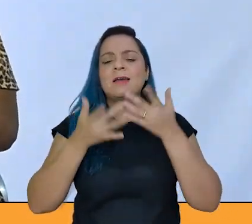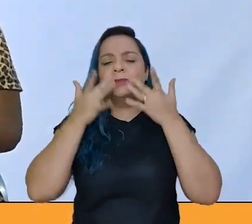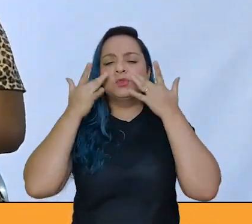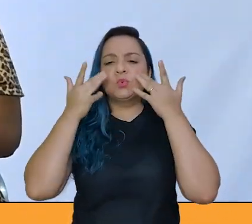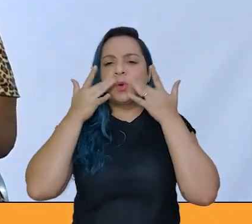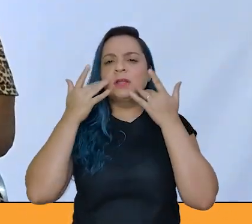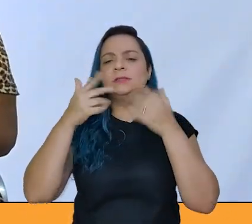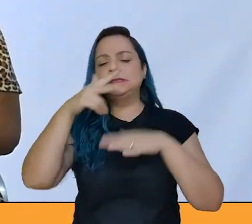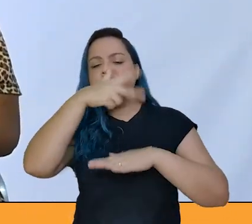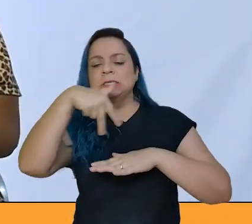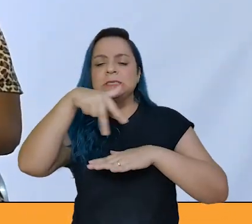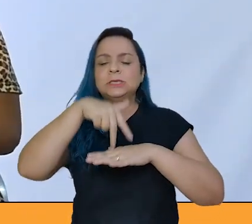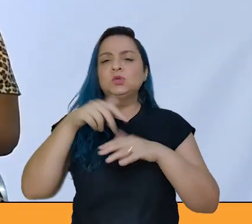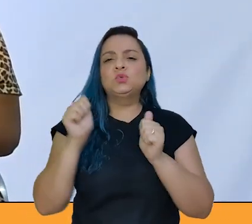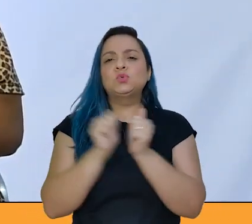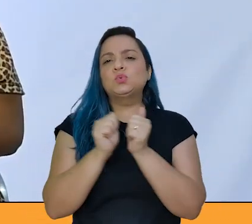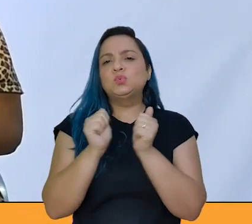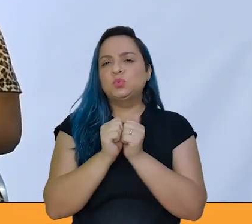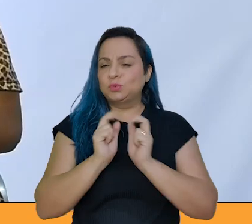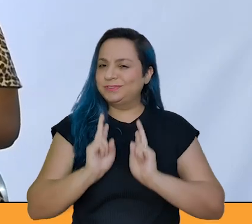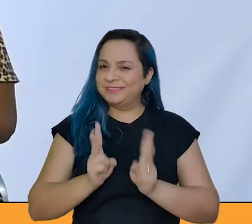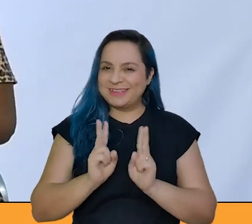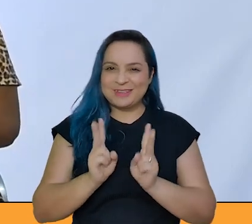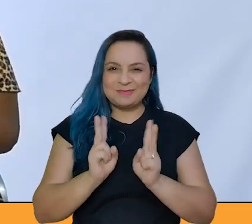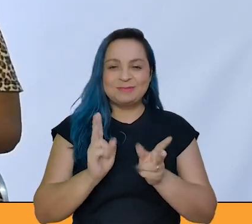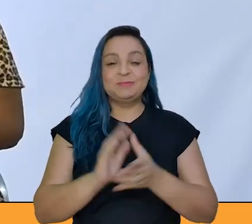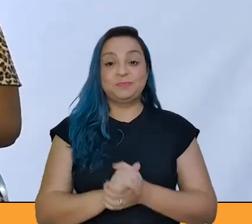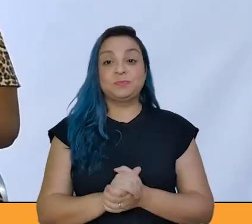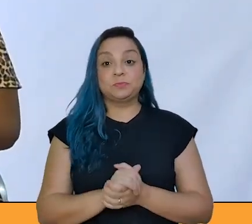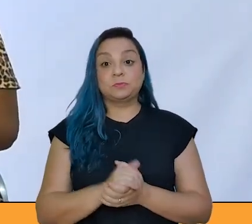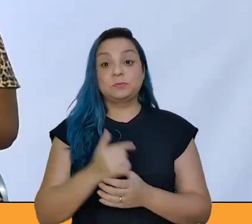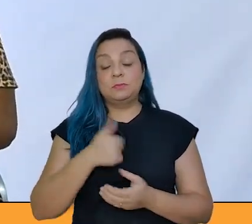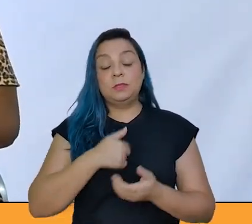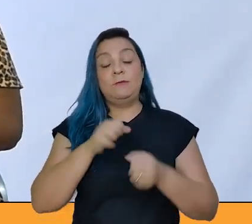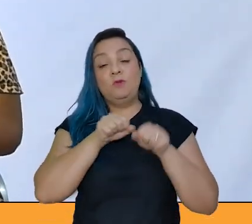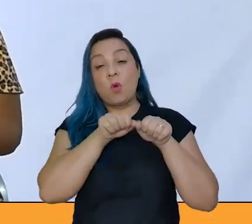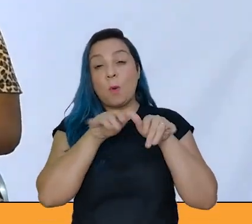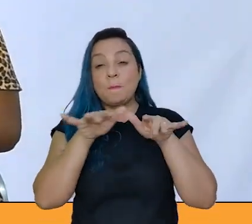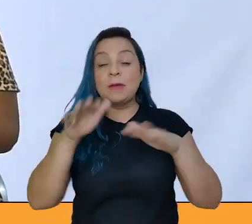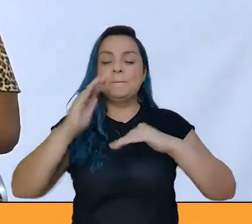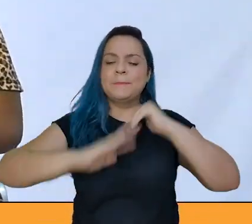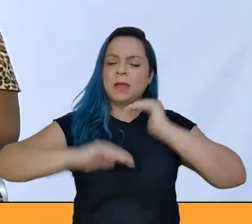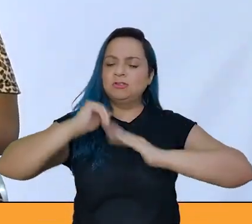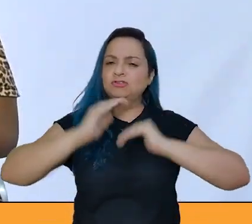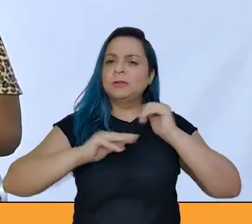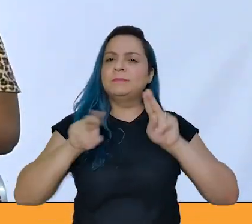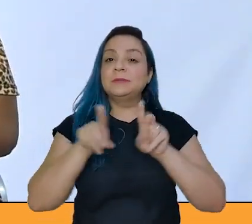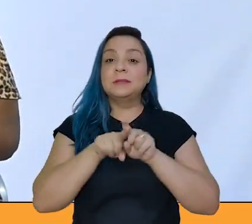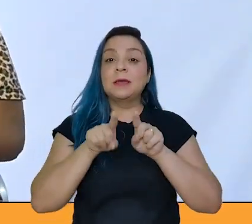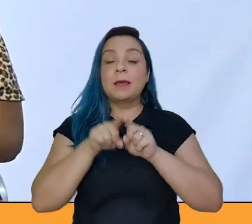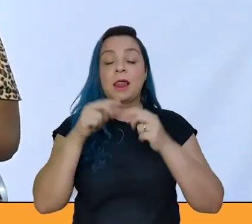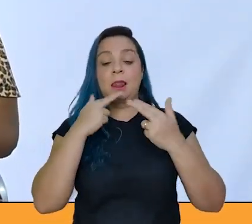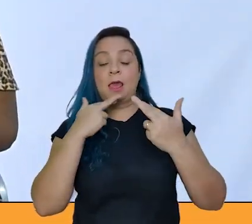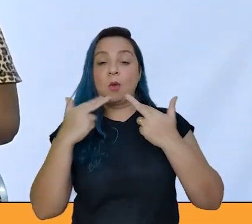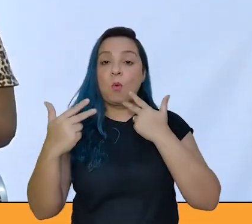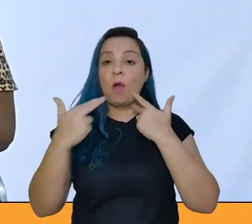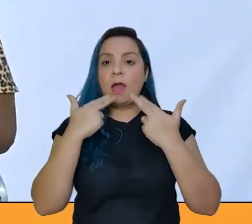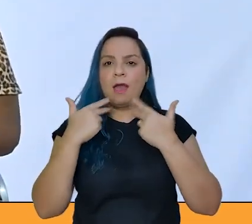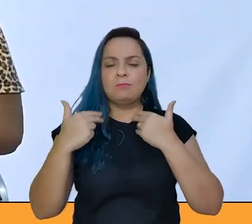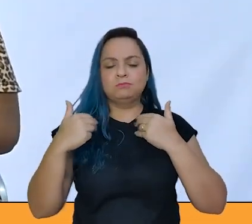danço, então para mim tá tudo muito junto, muito ligado assim. Inclusive quando eu vou compartilhar práticas, essas linguagens também elas